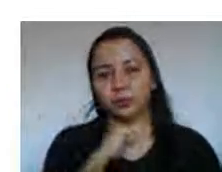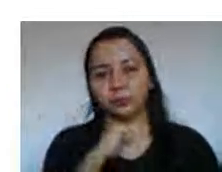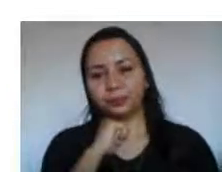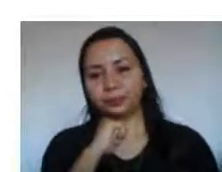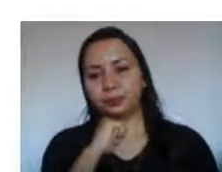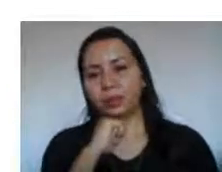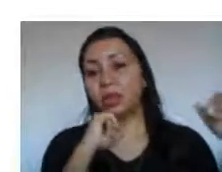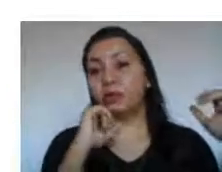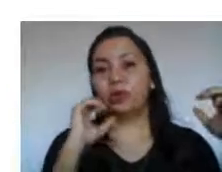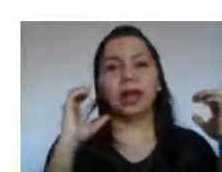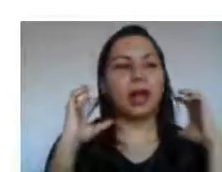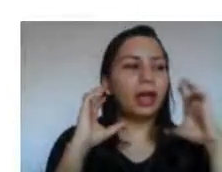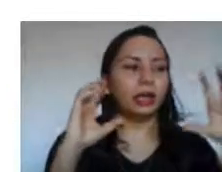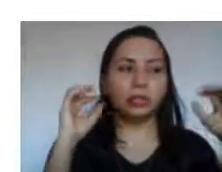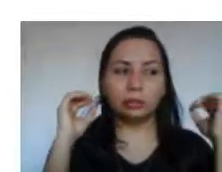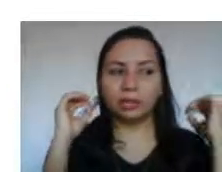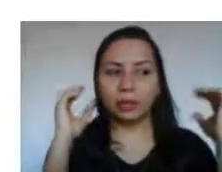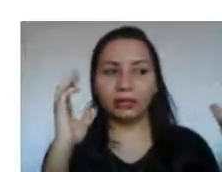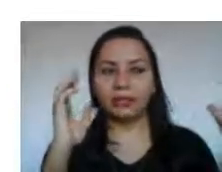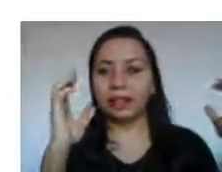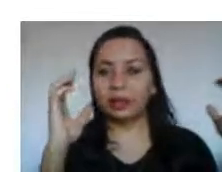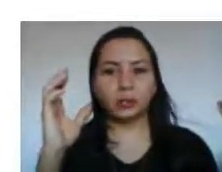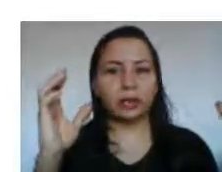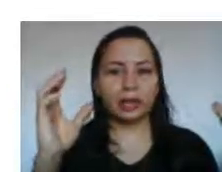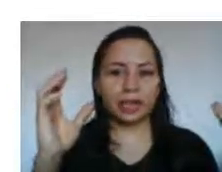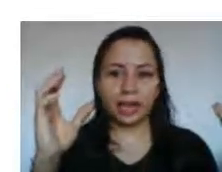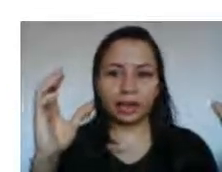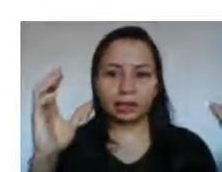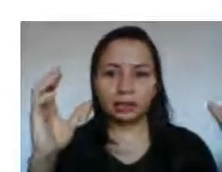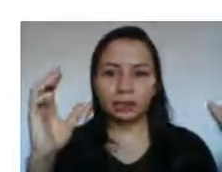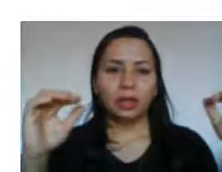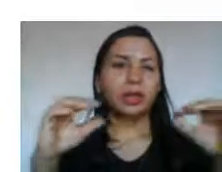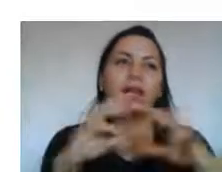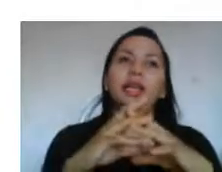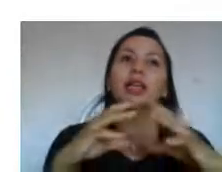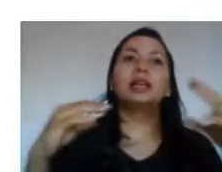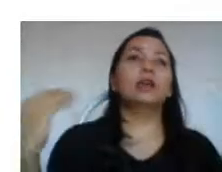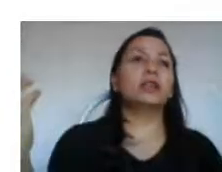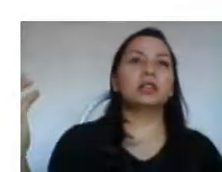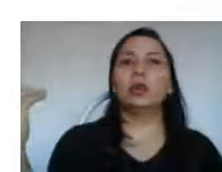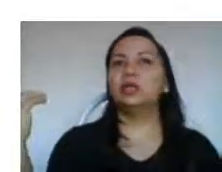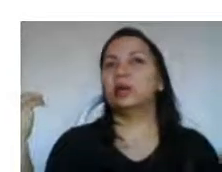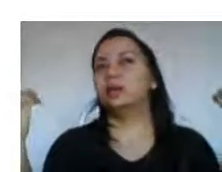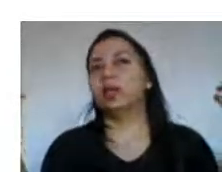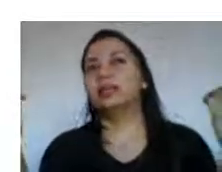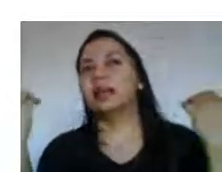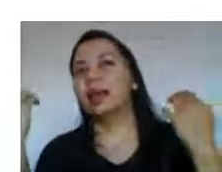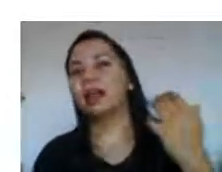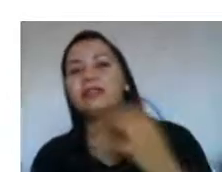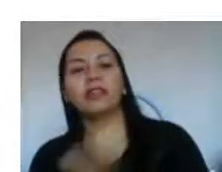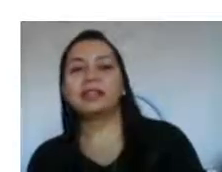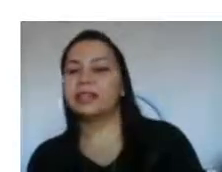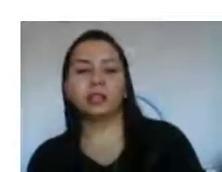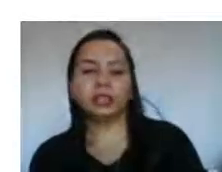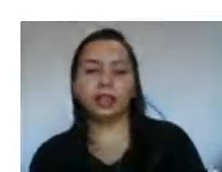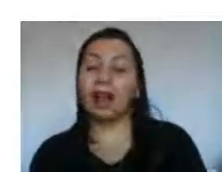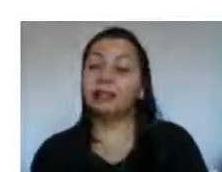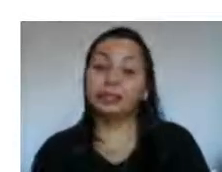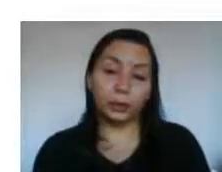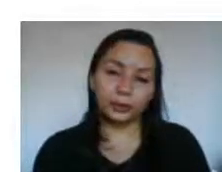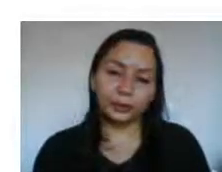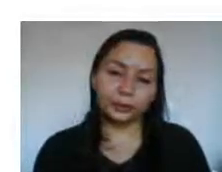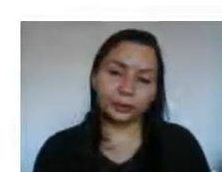peixe, que eu vou lá, digamos, não me atentar e não respeitar as regras, e que eu fazendo isso, a natureza, ela vai se